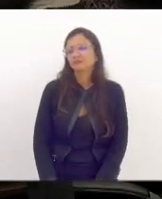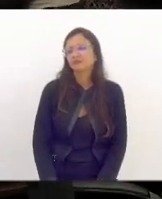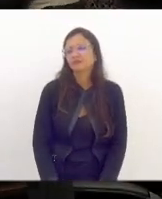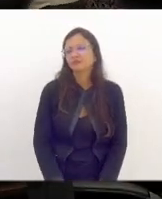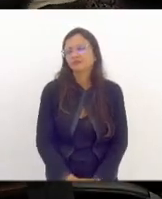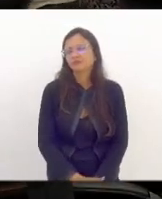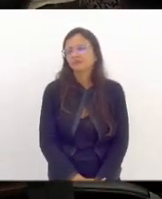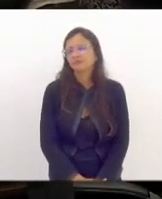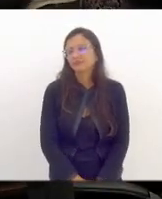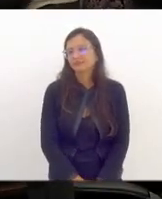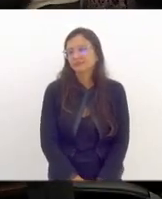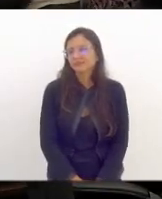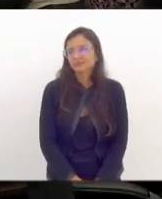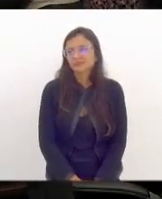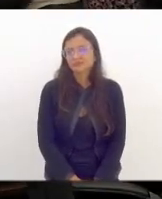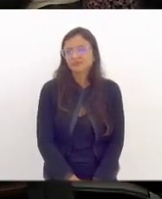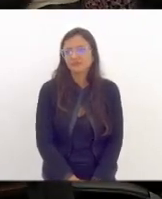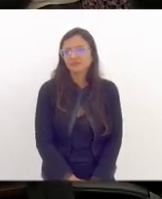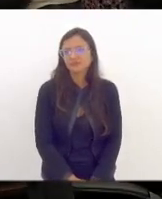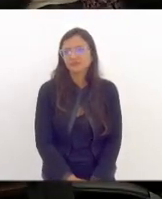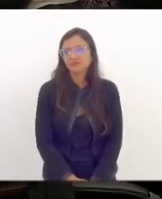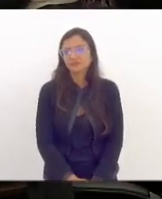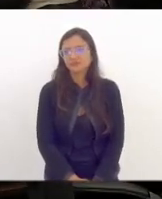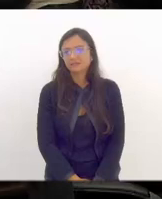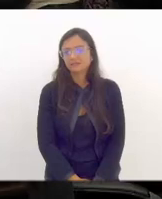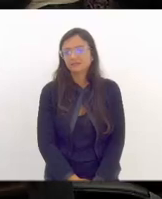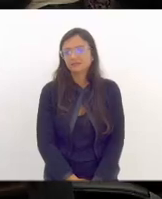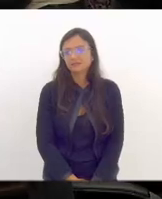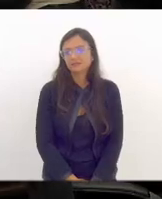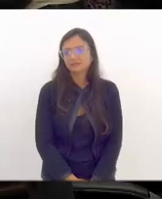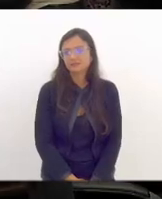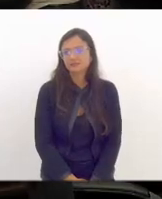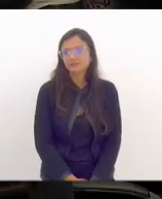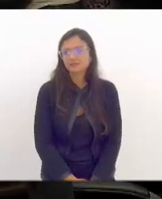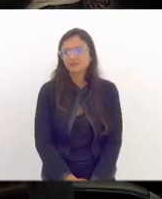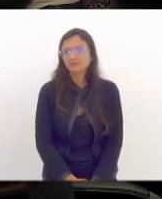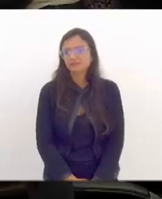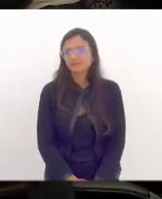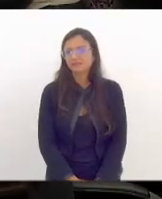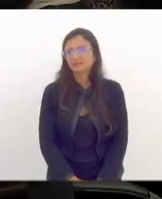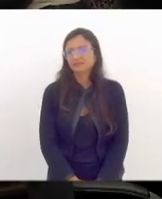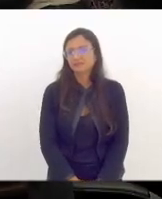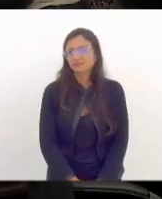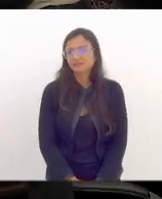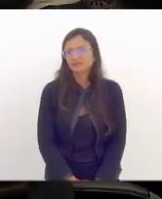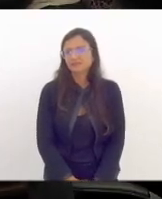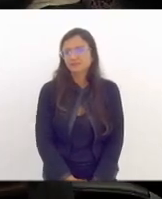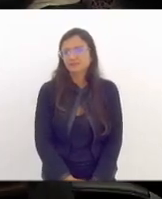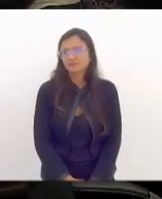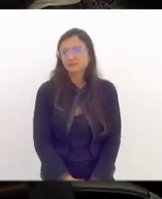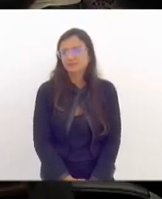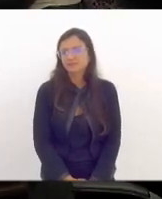tá chegando pessoal vem desfilando né Adoro aqui